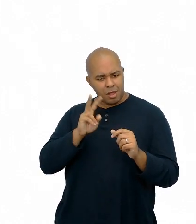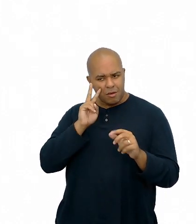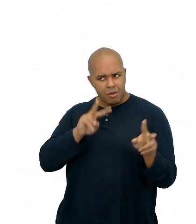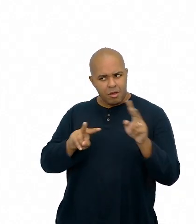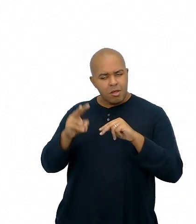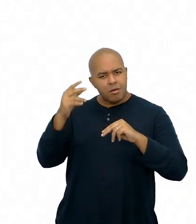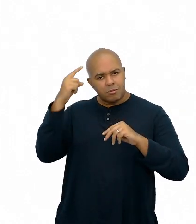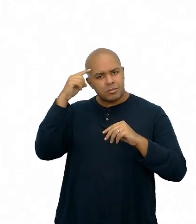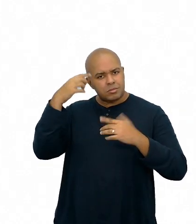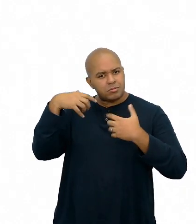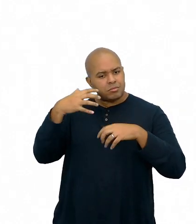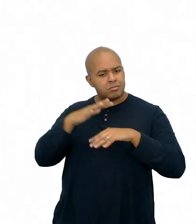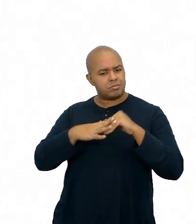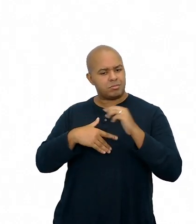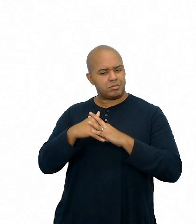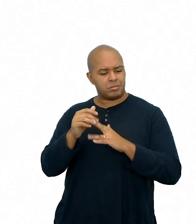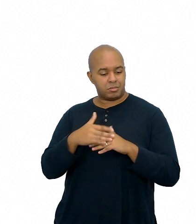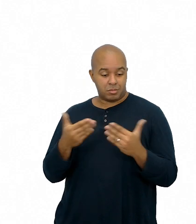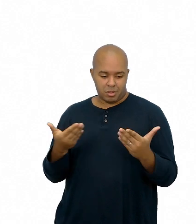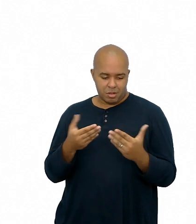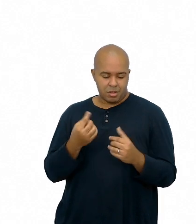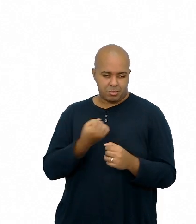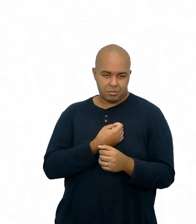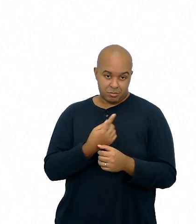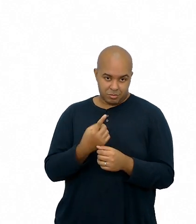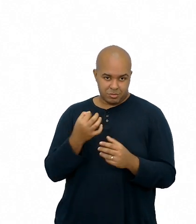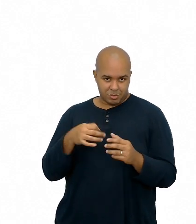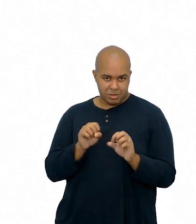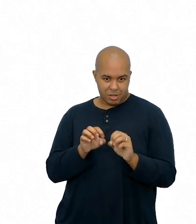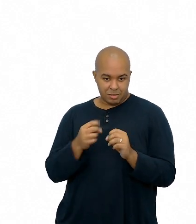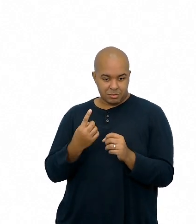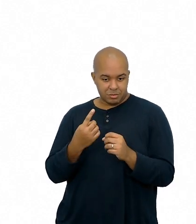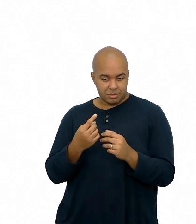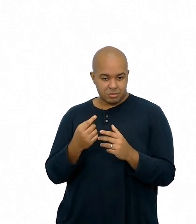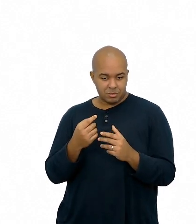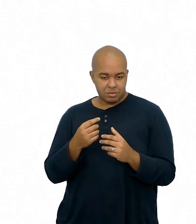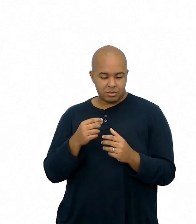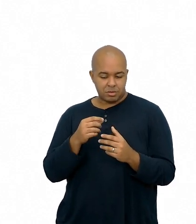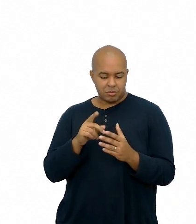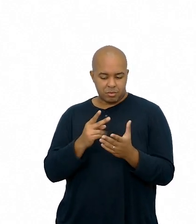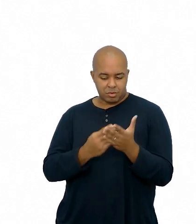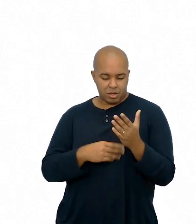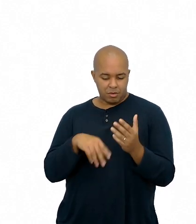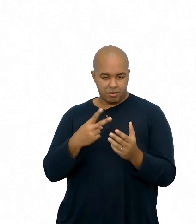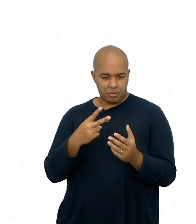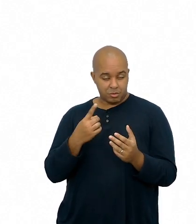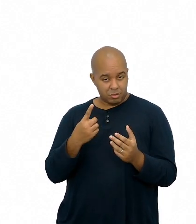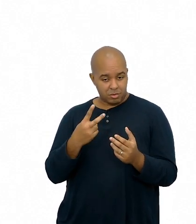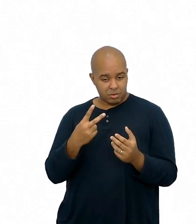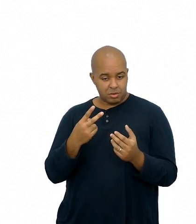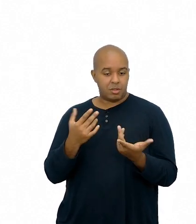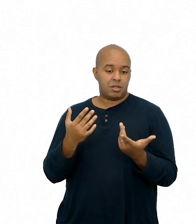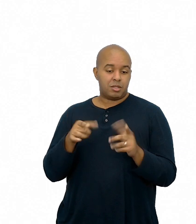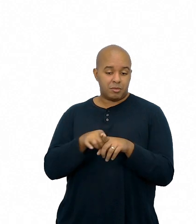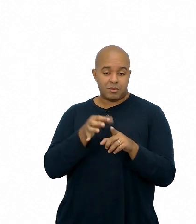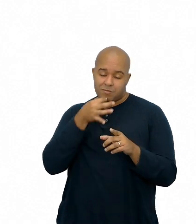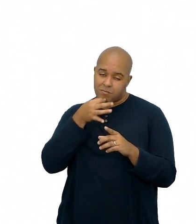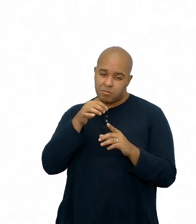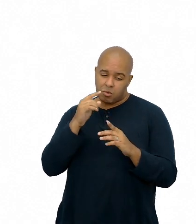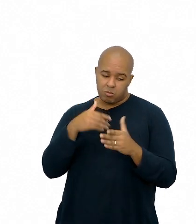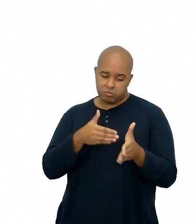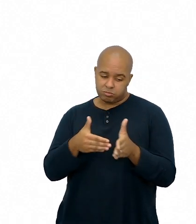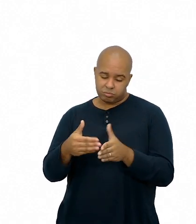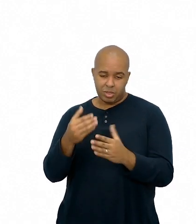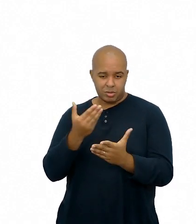o pensamento funcional, nessa aula 1, do volume 2, e sugerimos aí um percurso de estudo